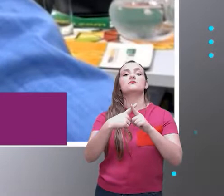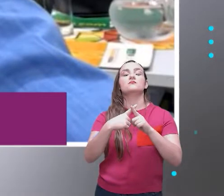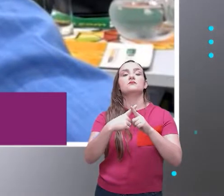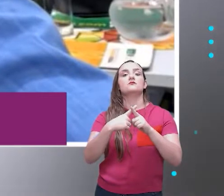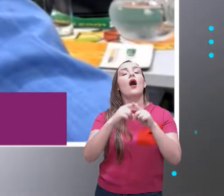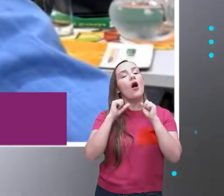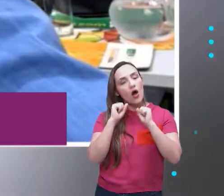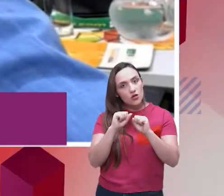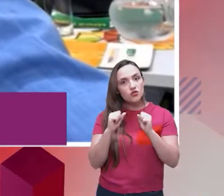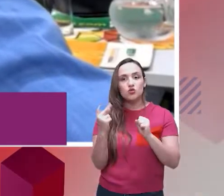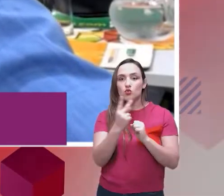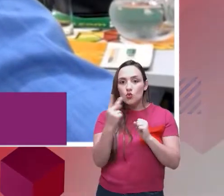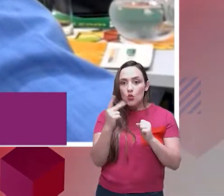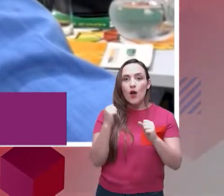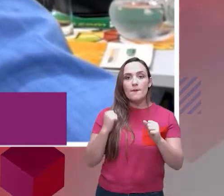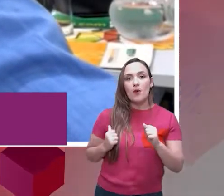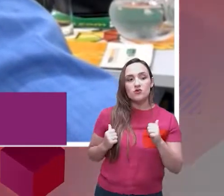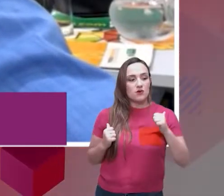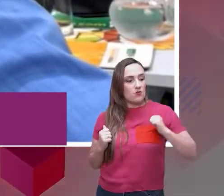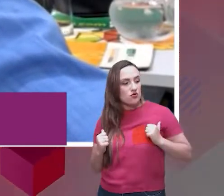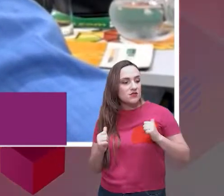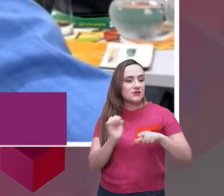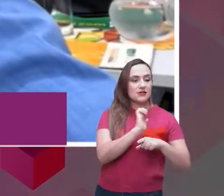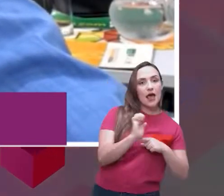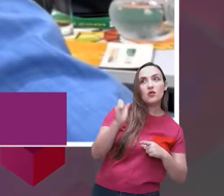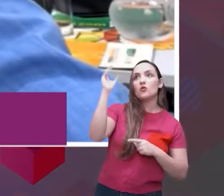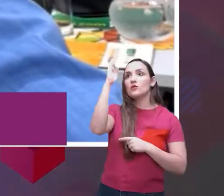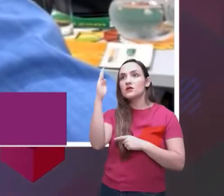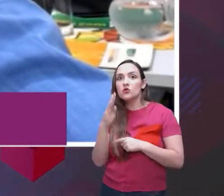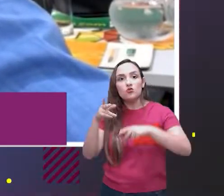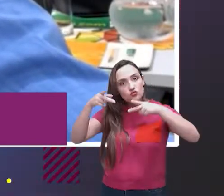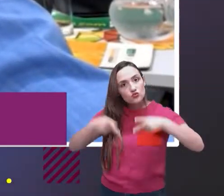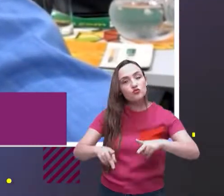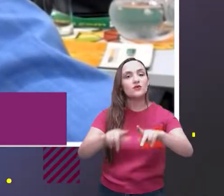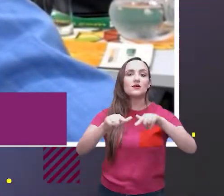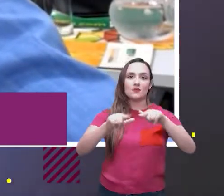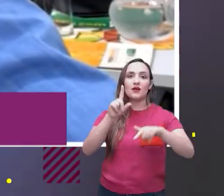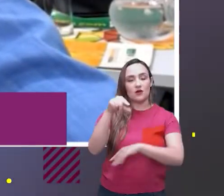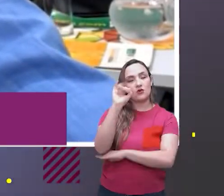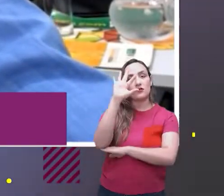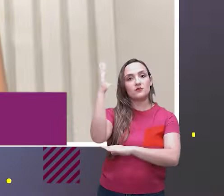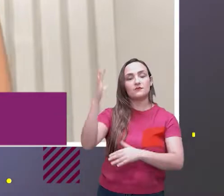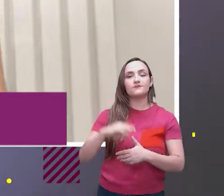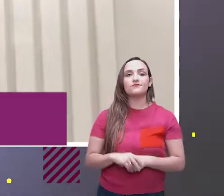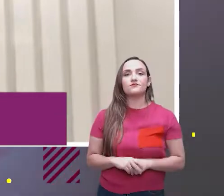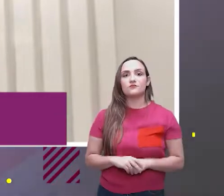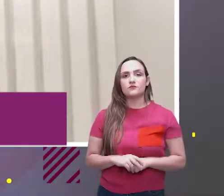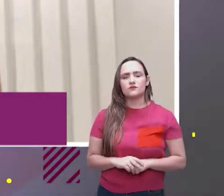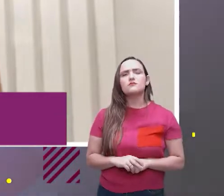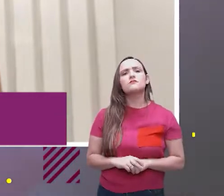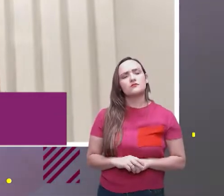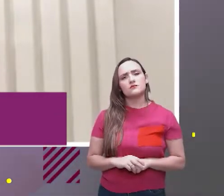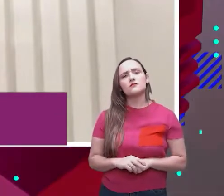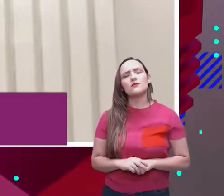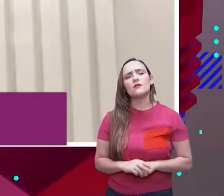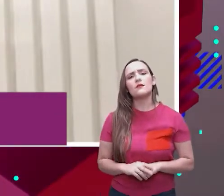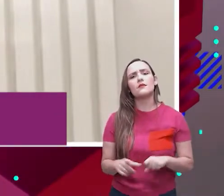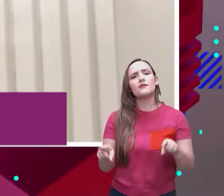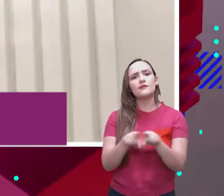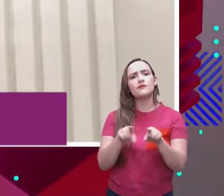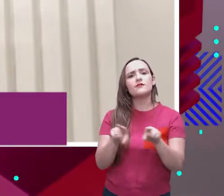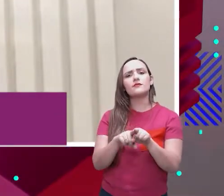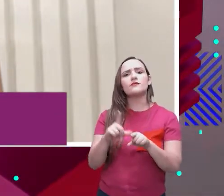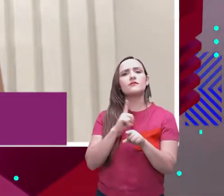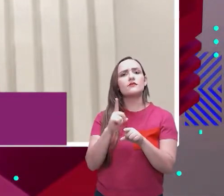possa continuar o desenvolvimento das suas atividades. É o que acontece. Bom, e a gente teve também, né,